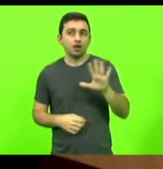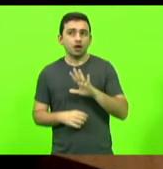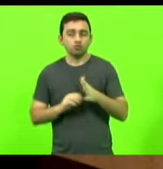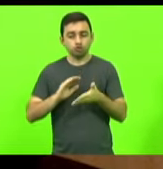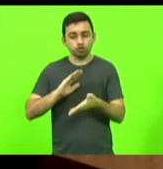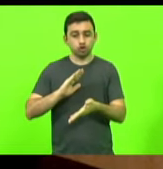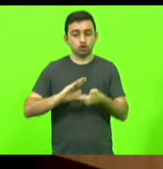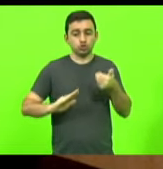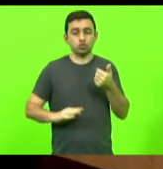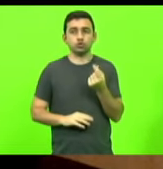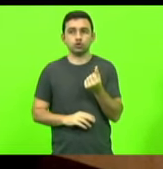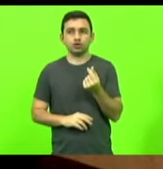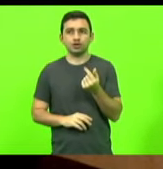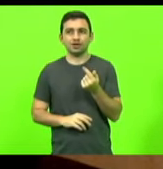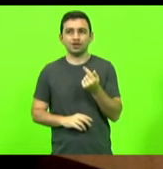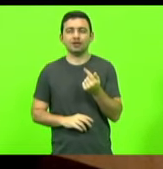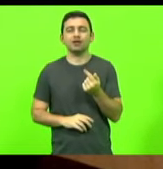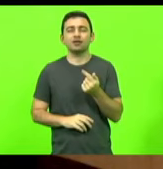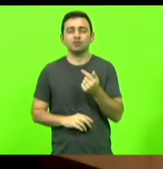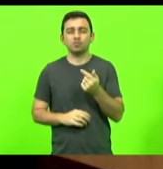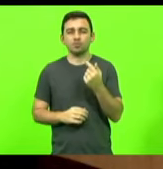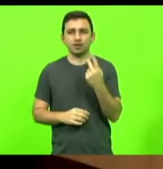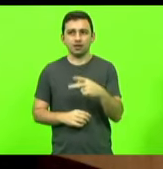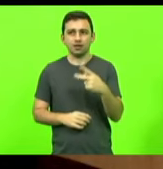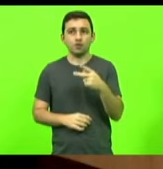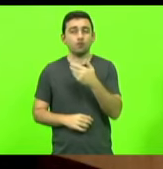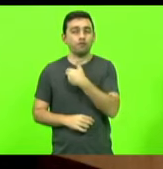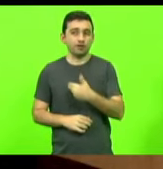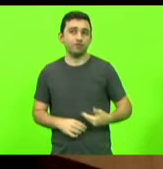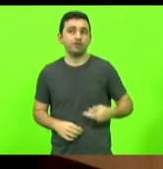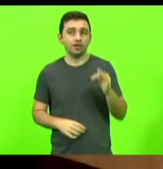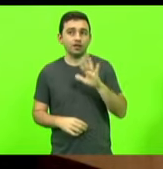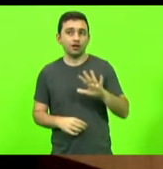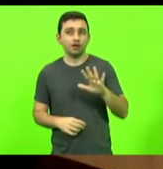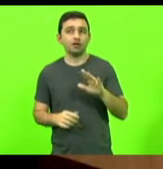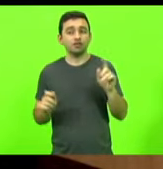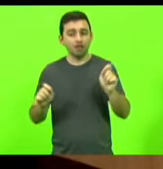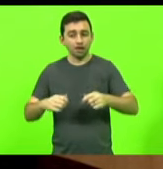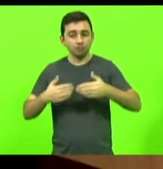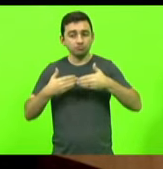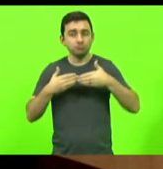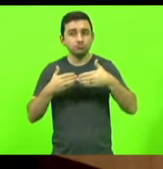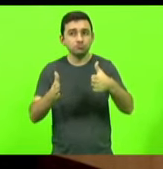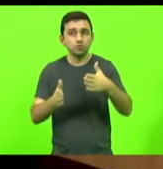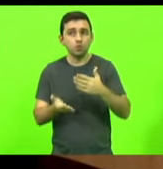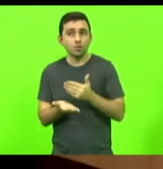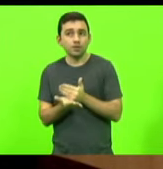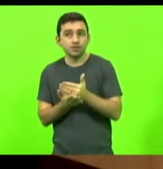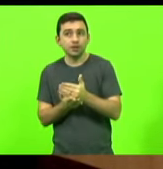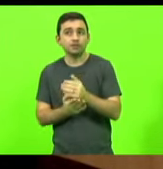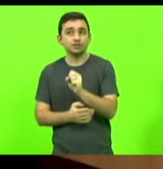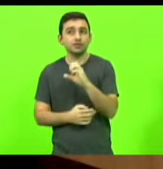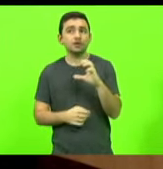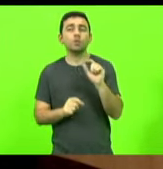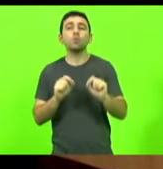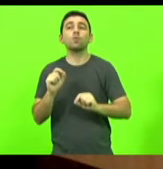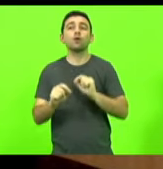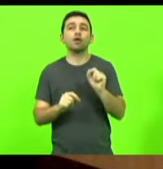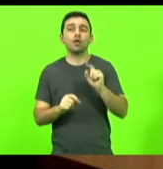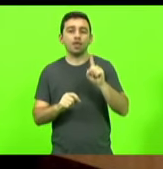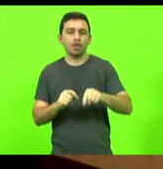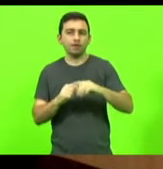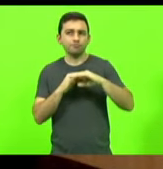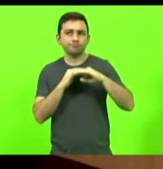da obra. A única obra que o governo federal vai poder inaugurar em Santa Catarina será a